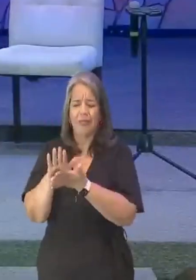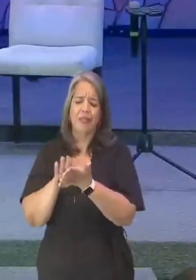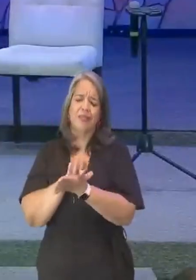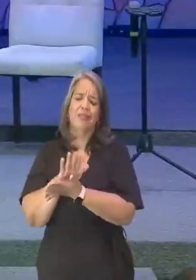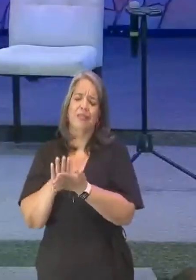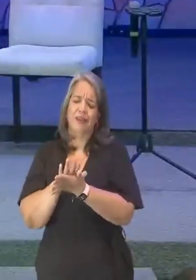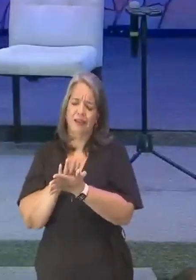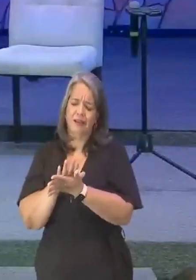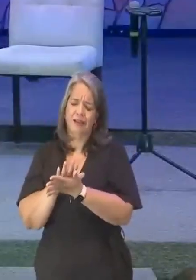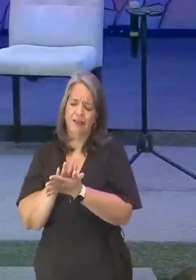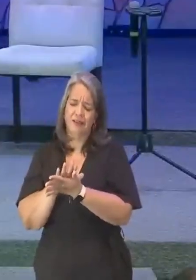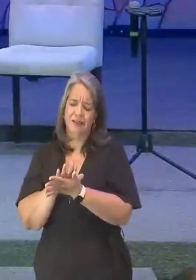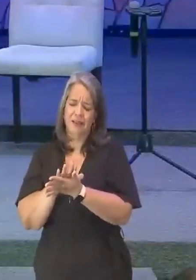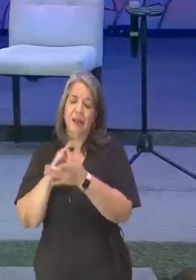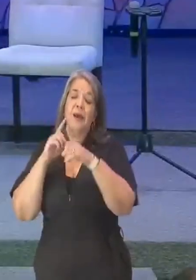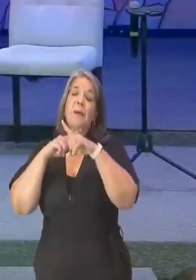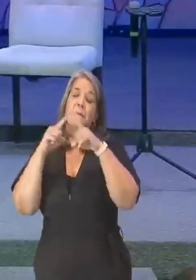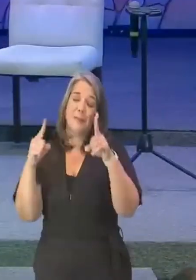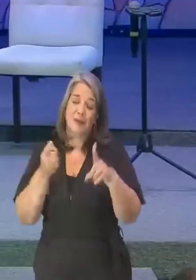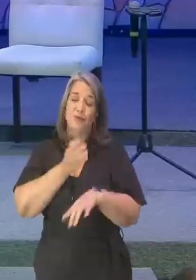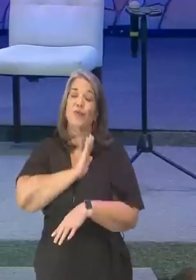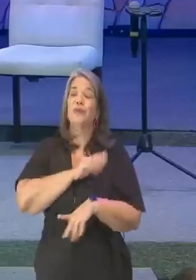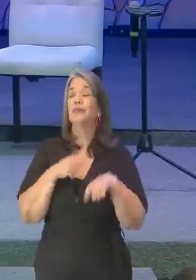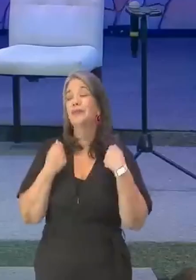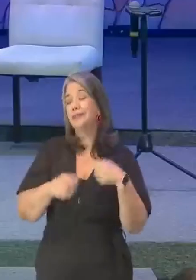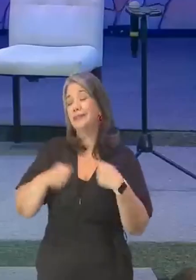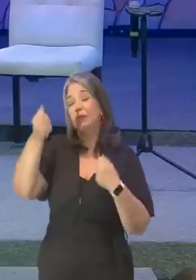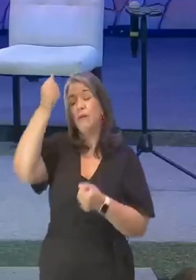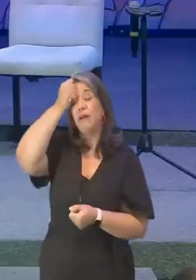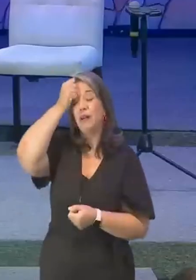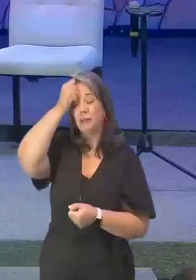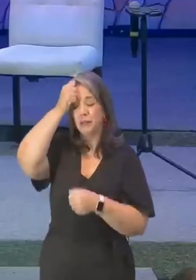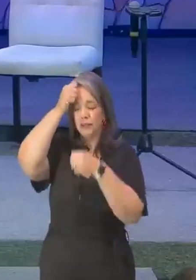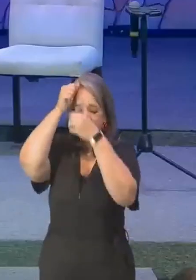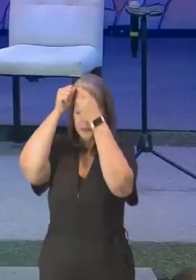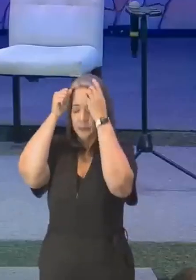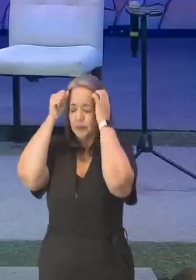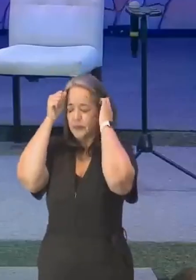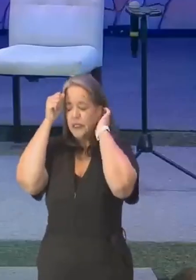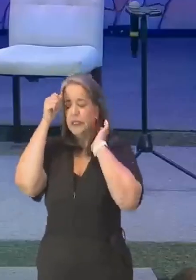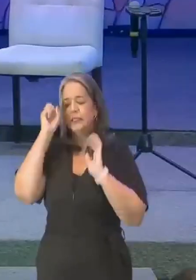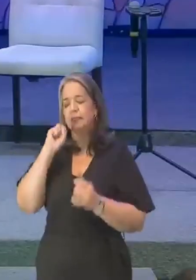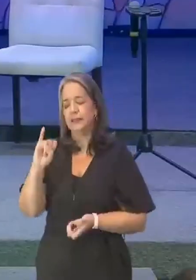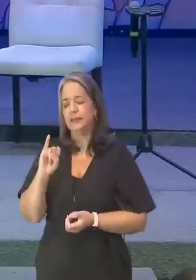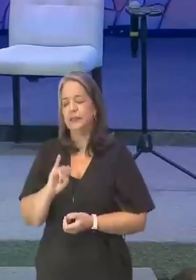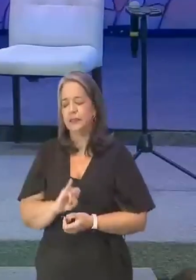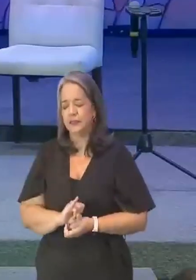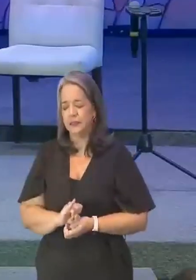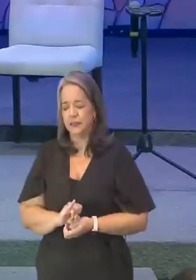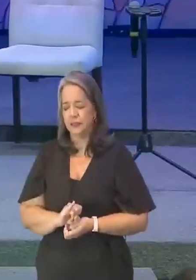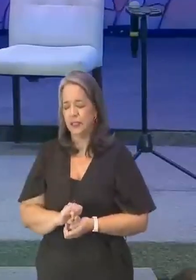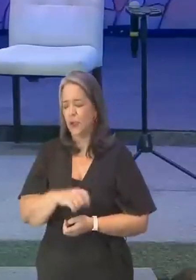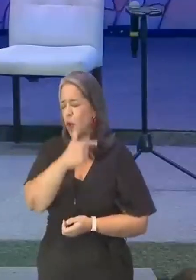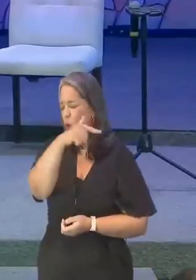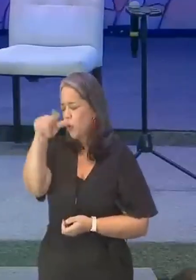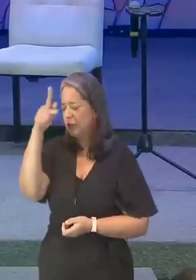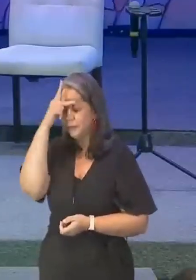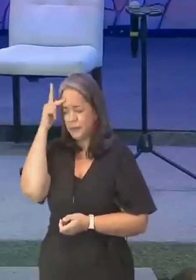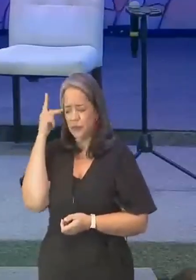Nós sabemos que os corações é que precisam se arrepender. E se houve, Senhor Deus, outras manifestações de